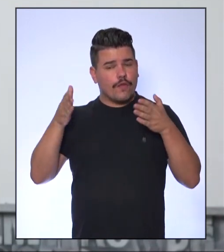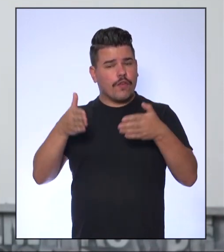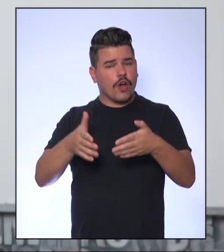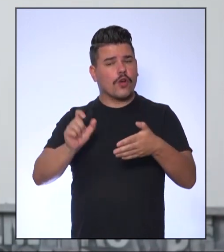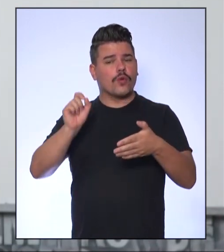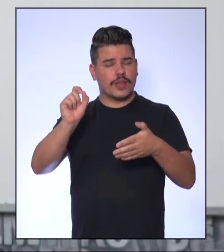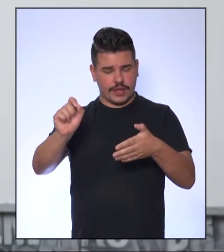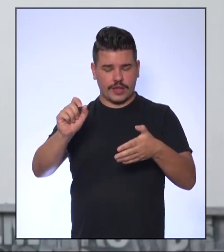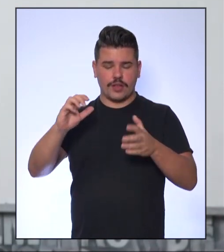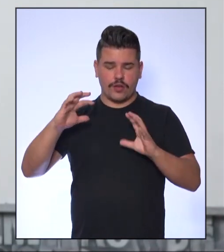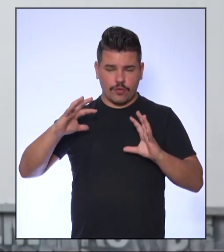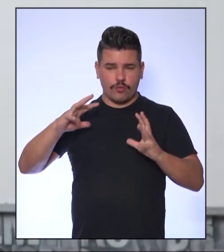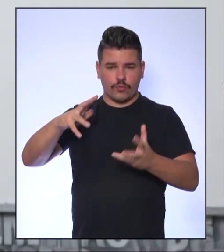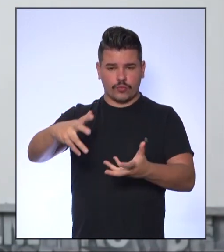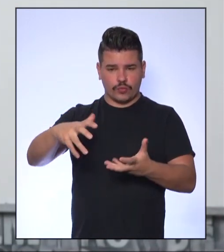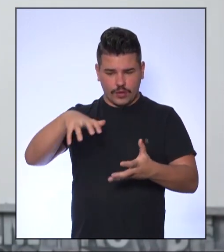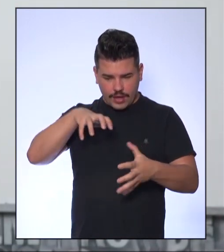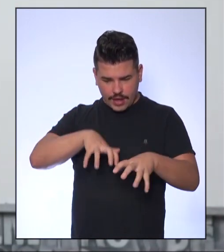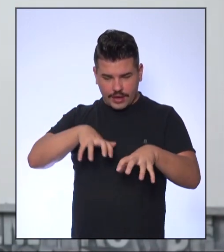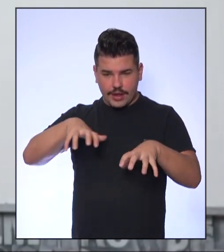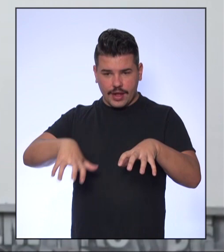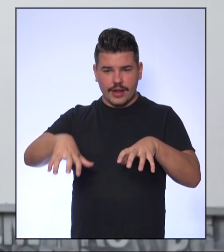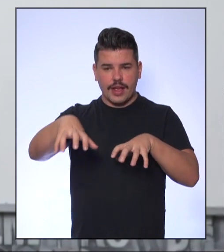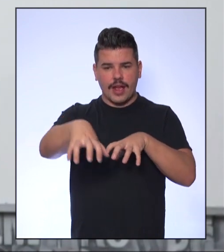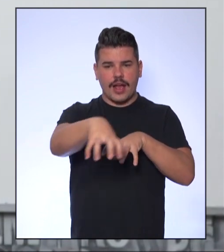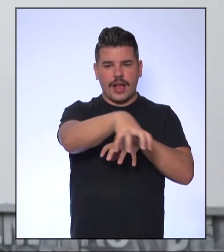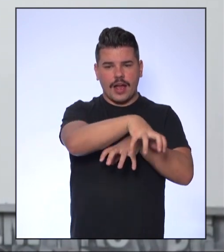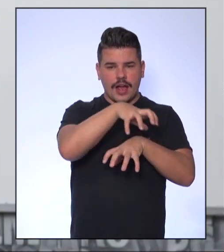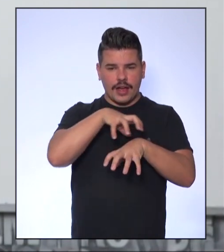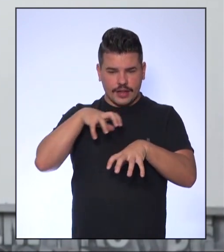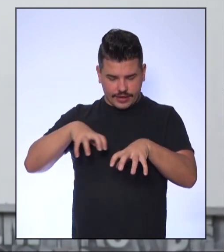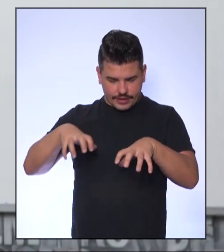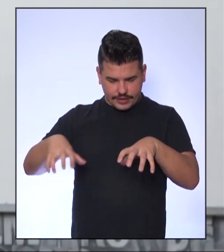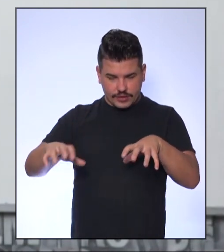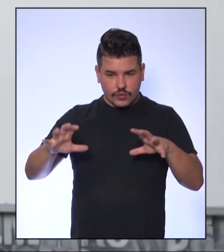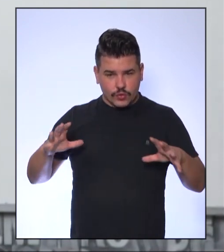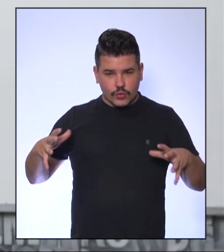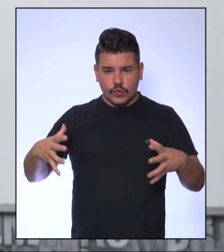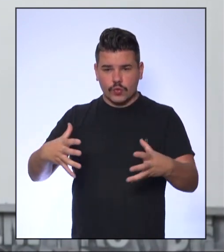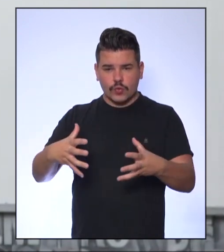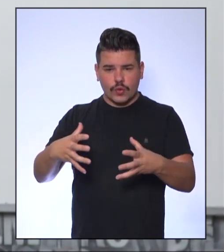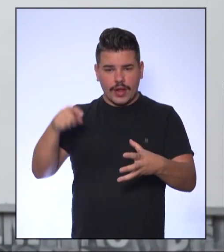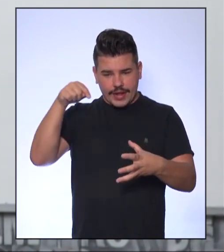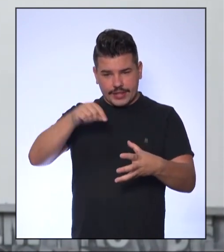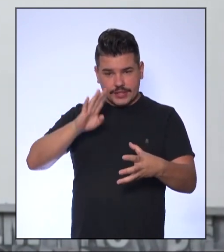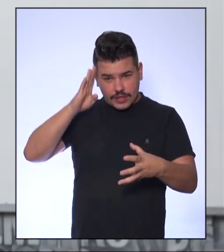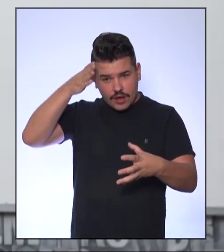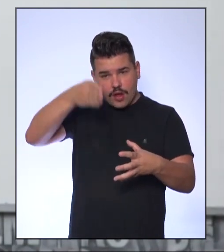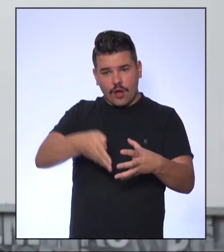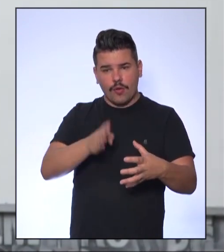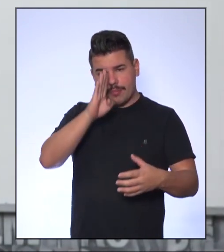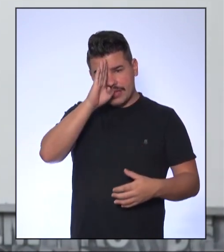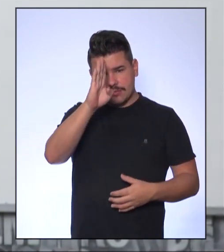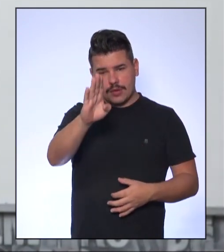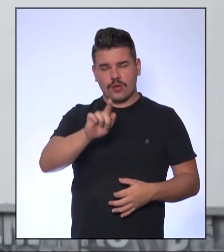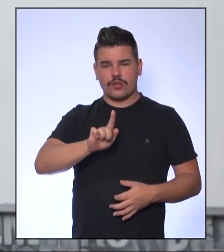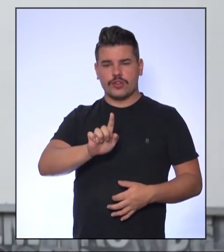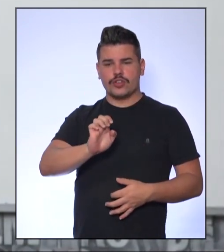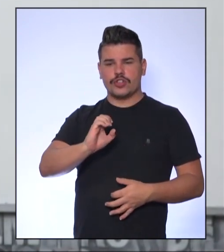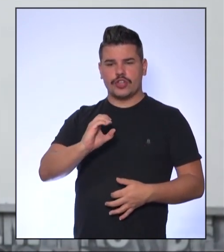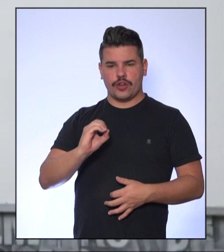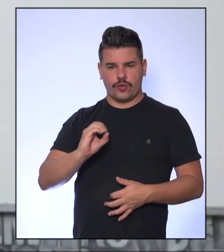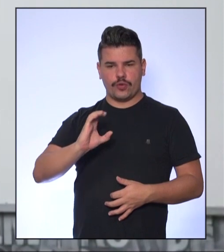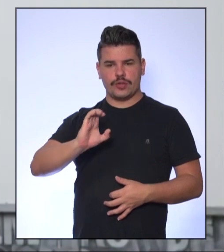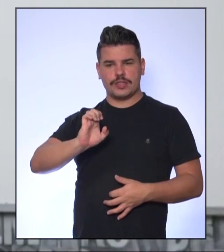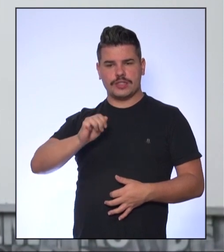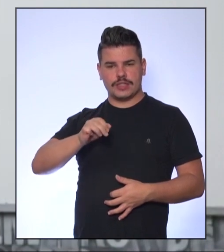a Terra como centro. Como assim, professor?